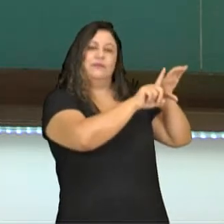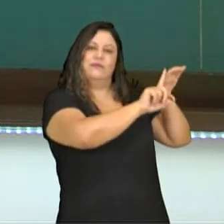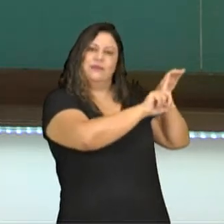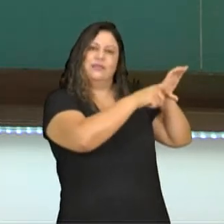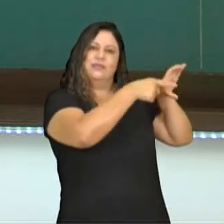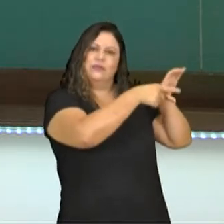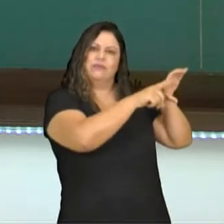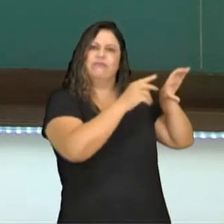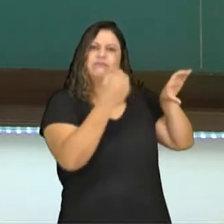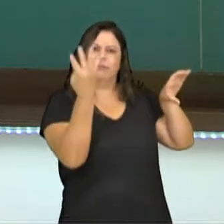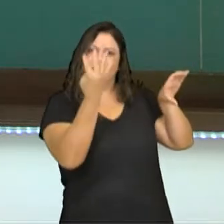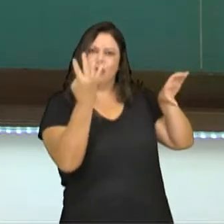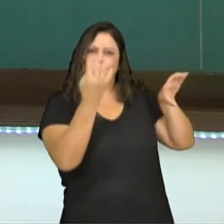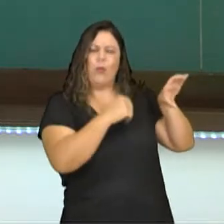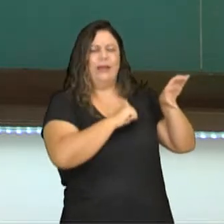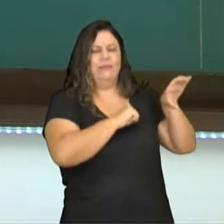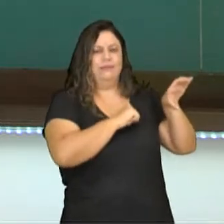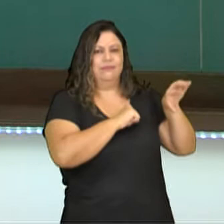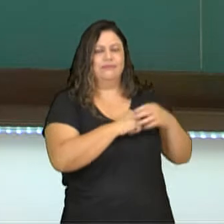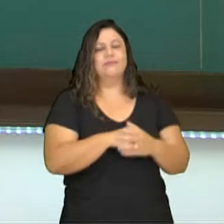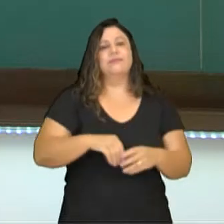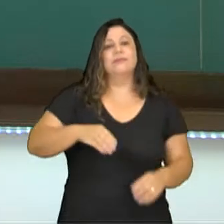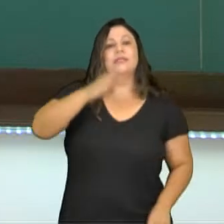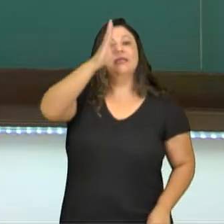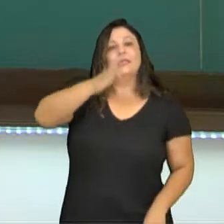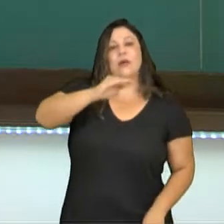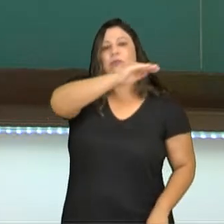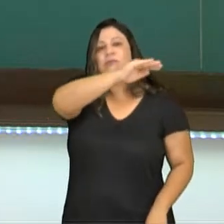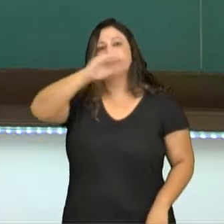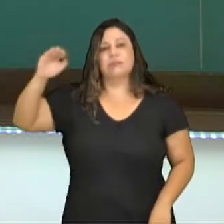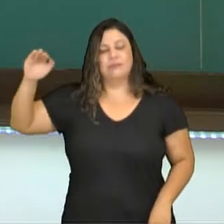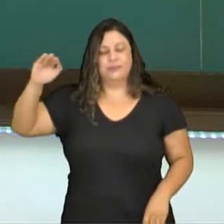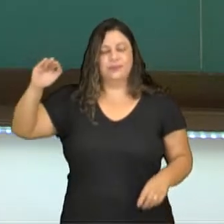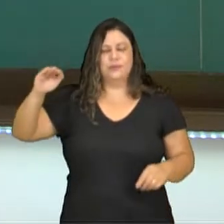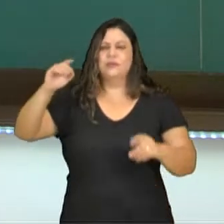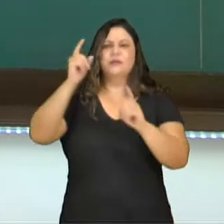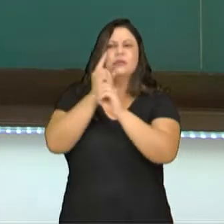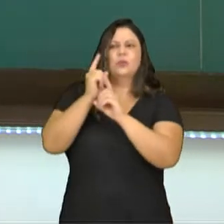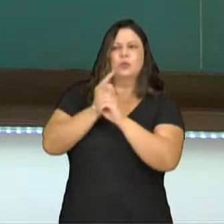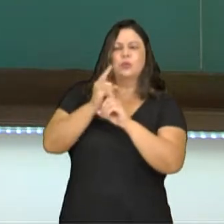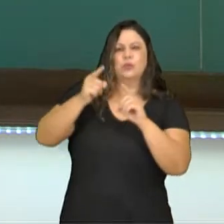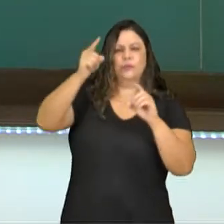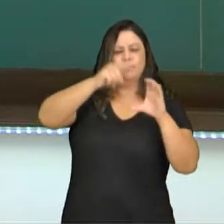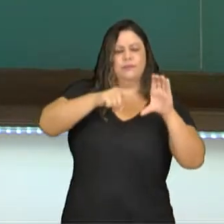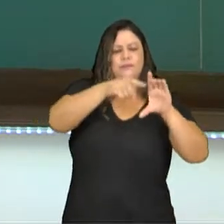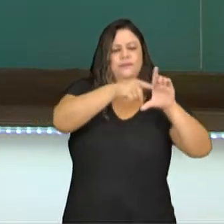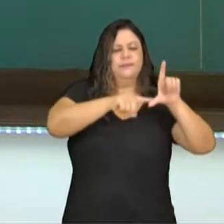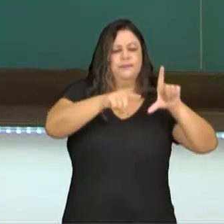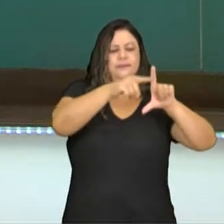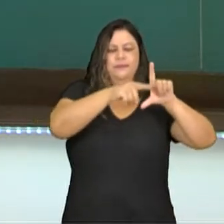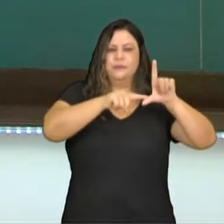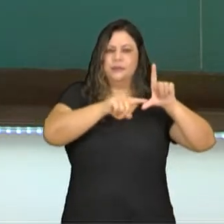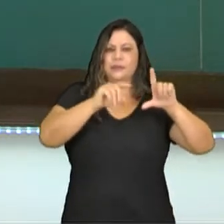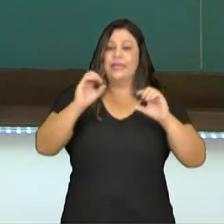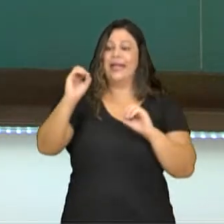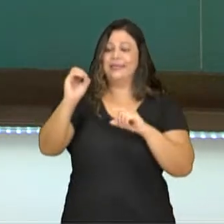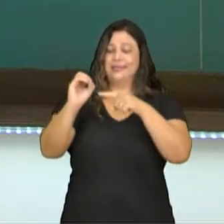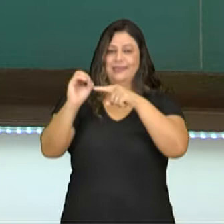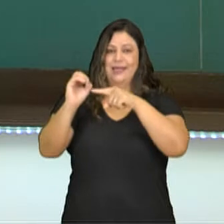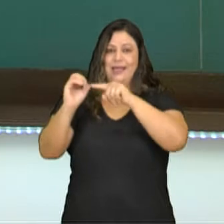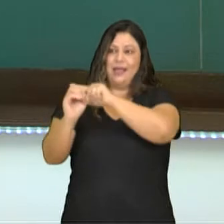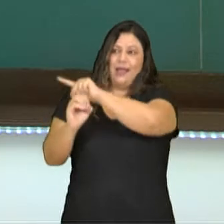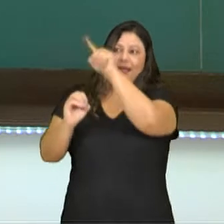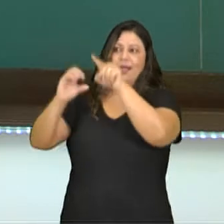nós vamos encontrar os ângulos que são trabalhados na trigonometria. Lá no primeiro quadrante nós temos os ângulos que vão de 0